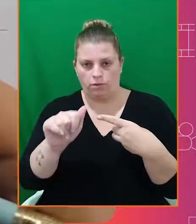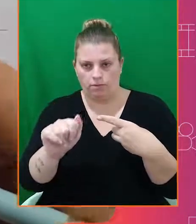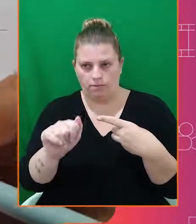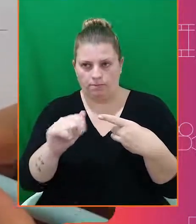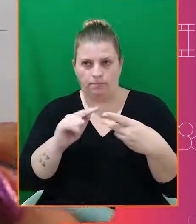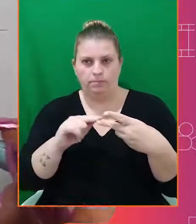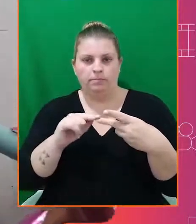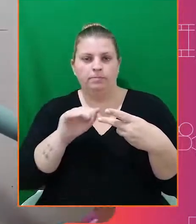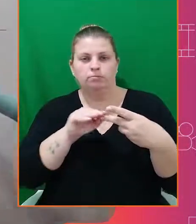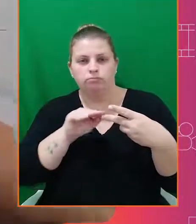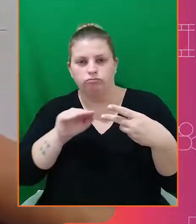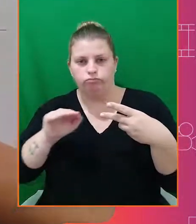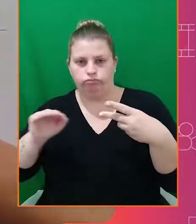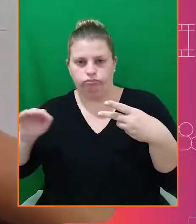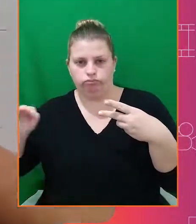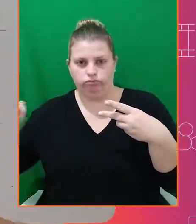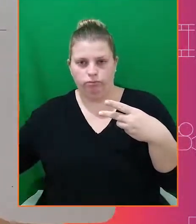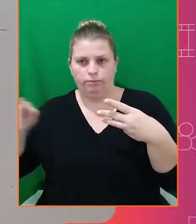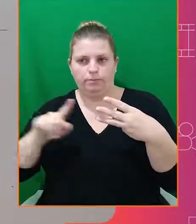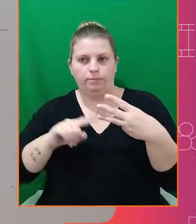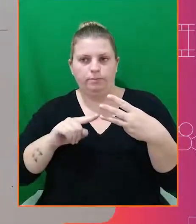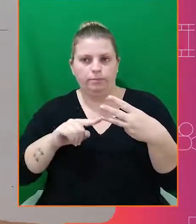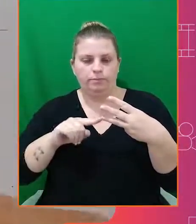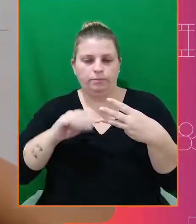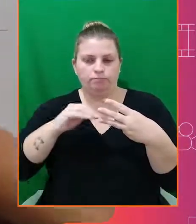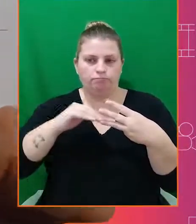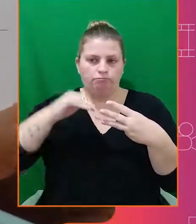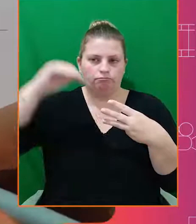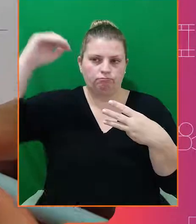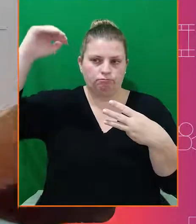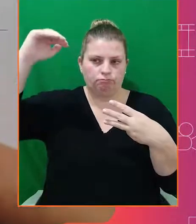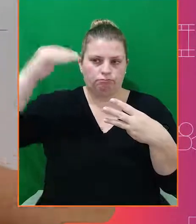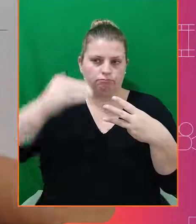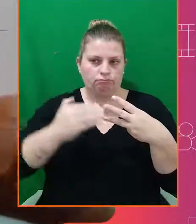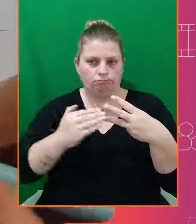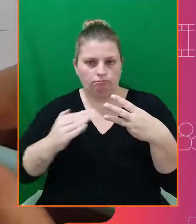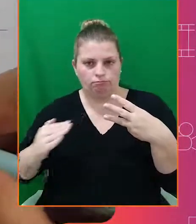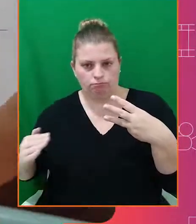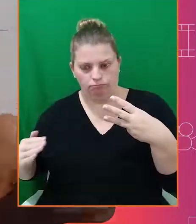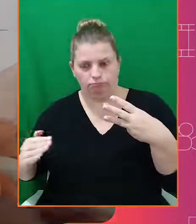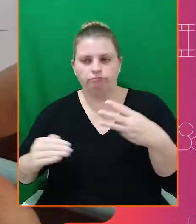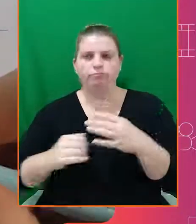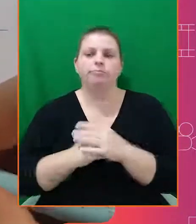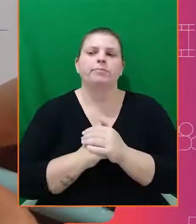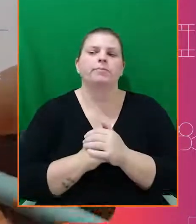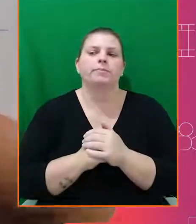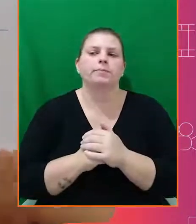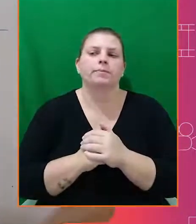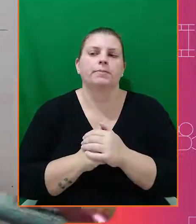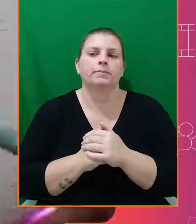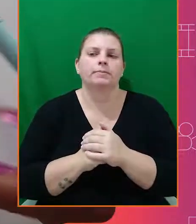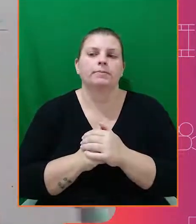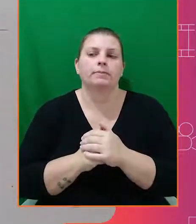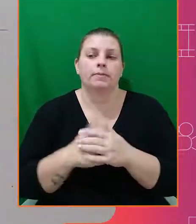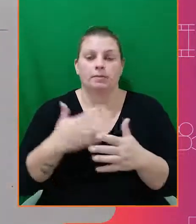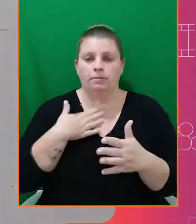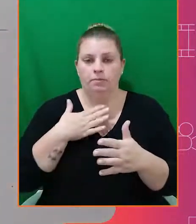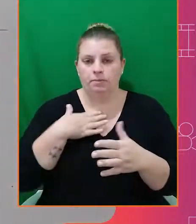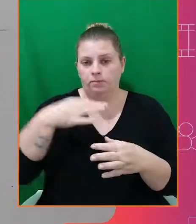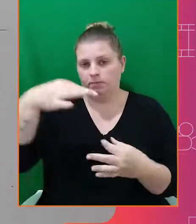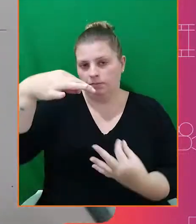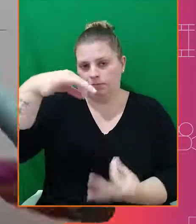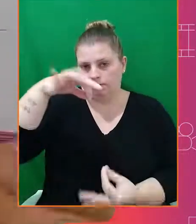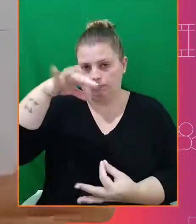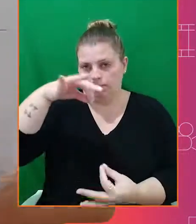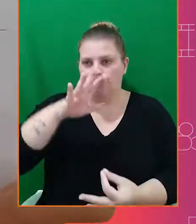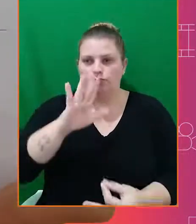do horizonte e as linhas de fuga, que eu vou criar agora com vocês. Aqui na minha folha, eu já fiz